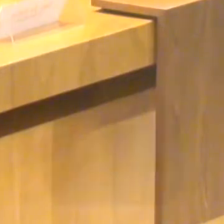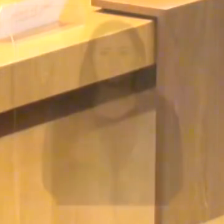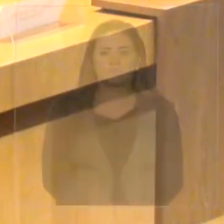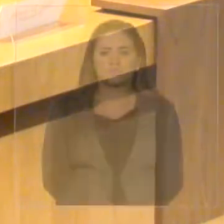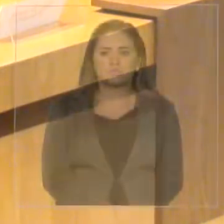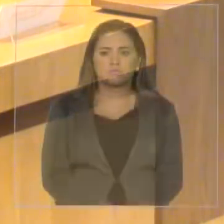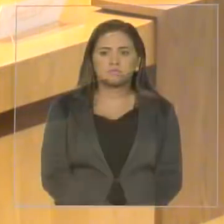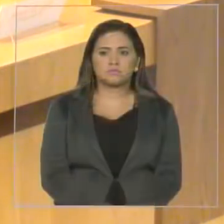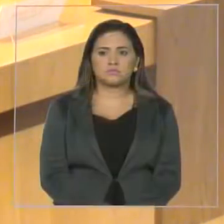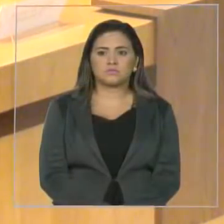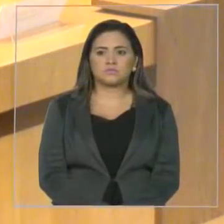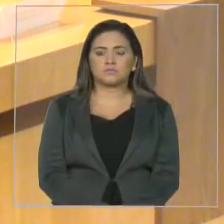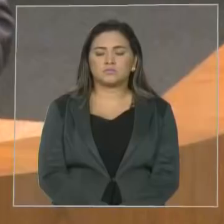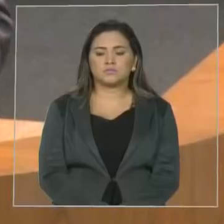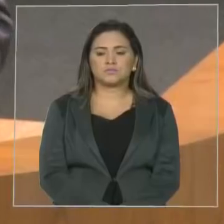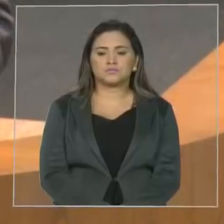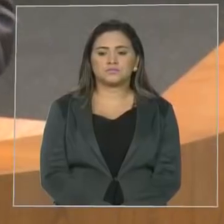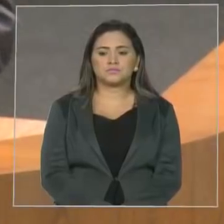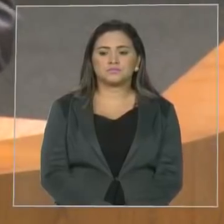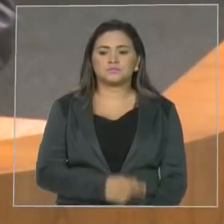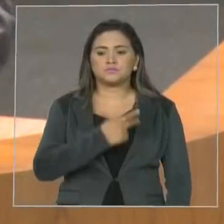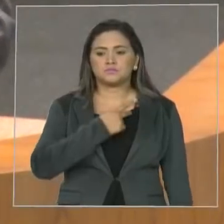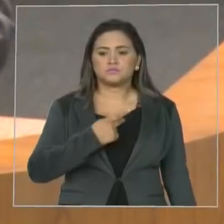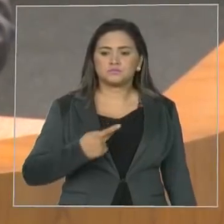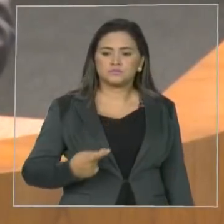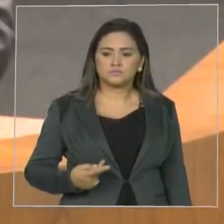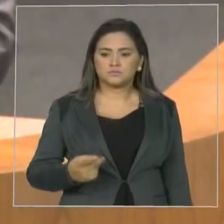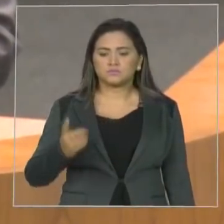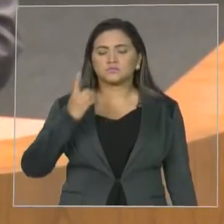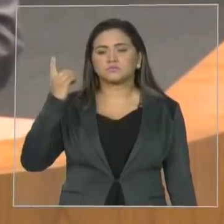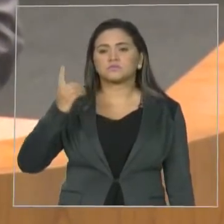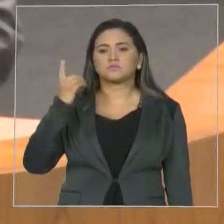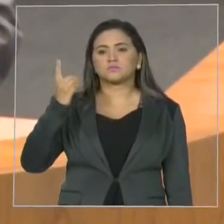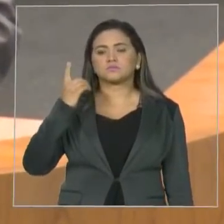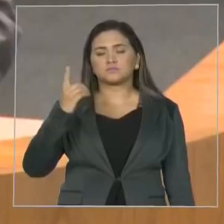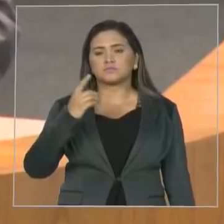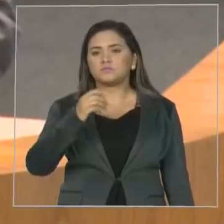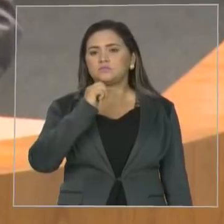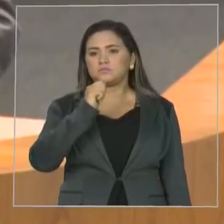Senhor presidente, senhores deputados, imprensa,